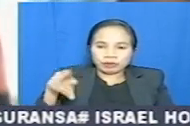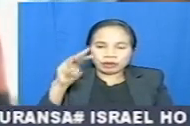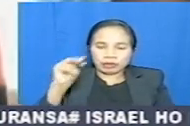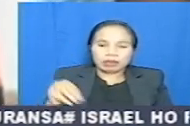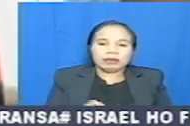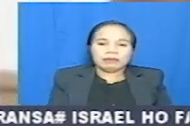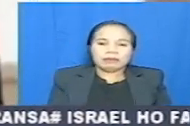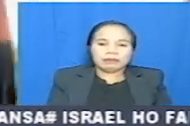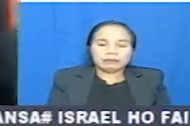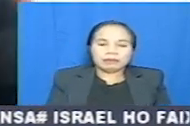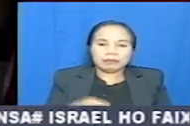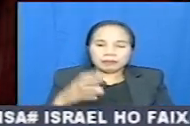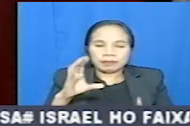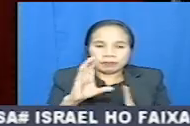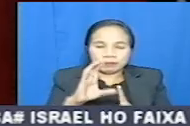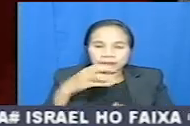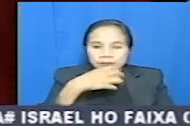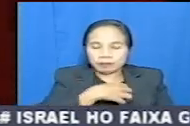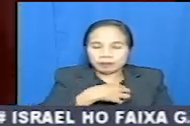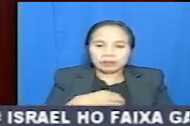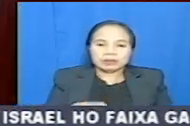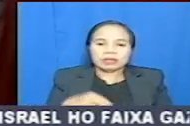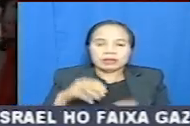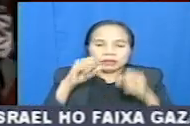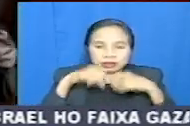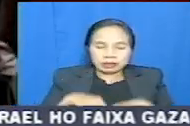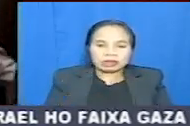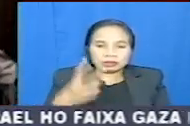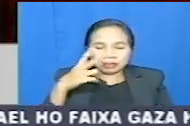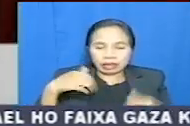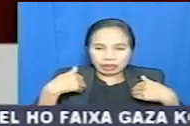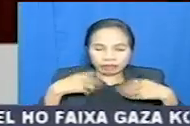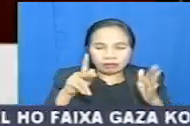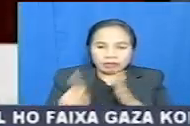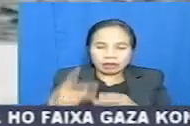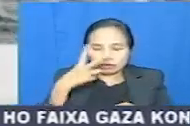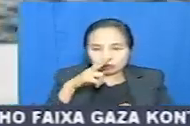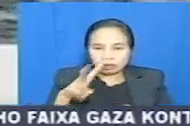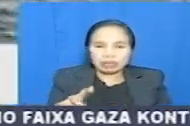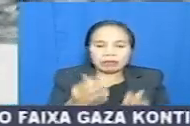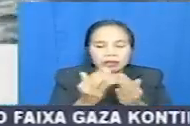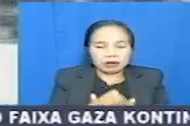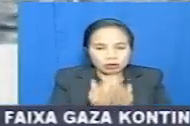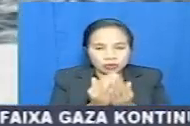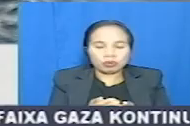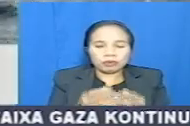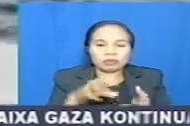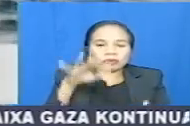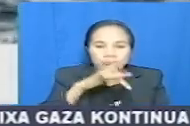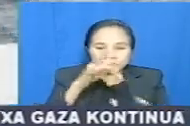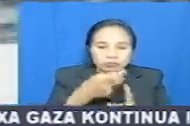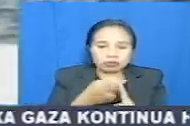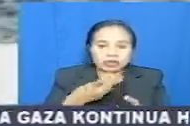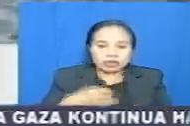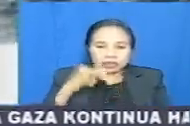Sateten. Unidade Polícia Marítima, ia ona plano, atu halo controlo no inspeção, barro nebe atu viazem